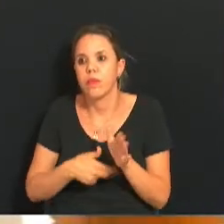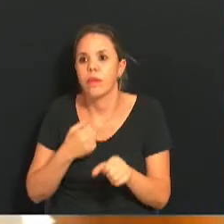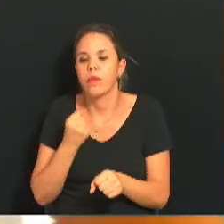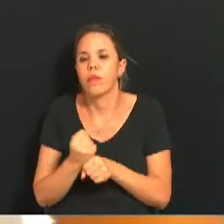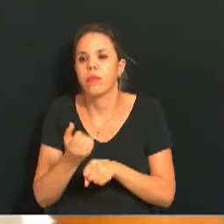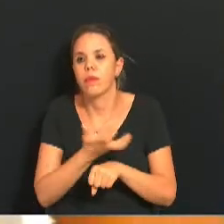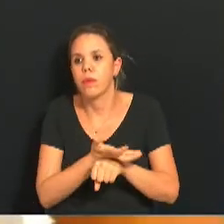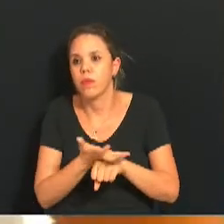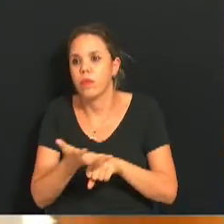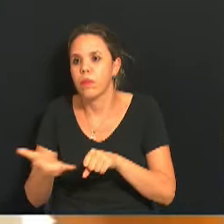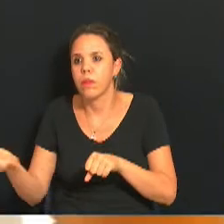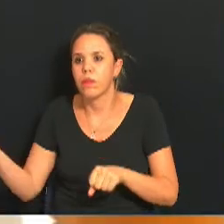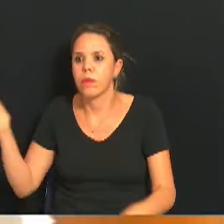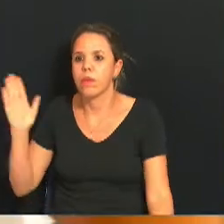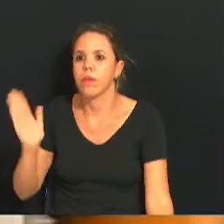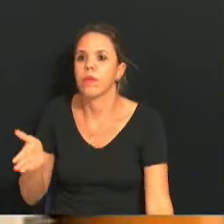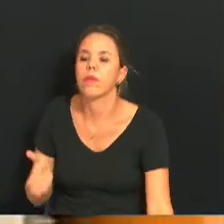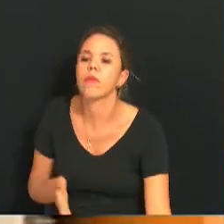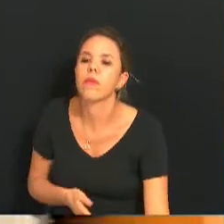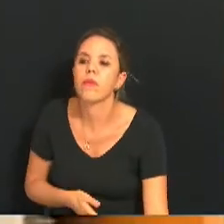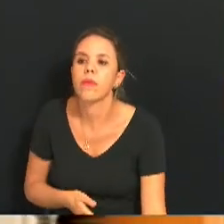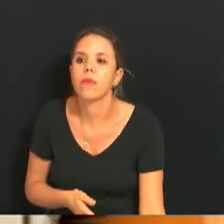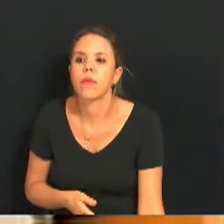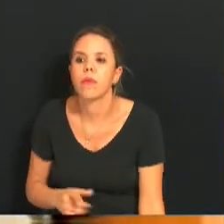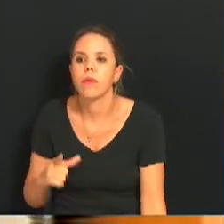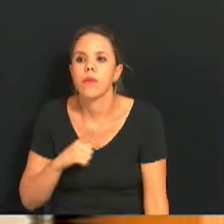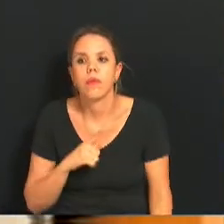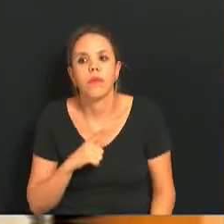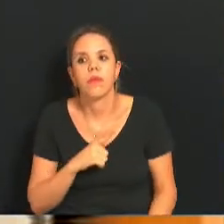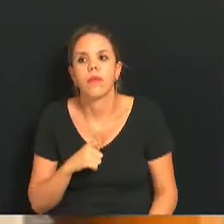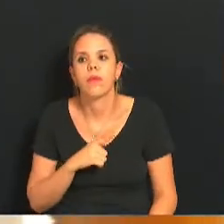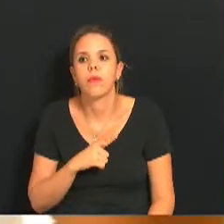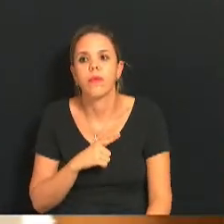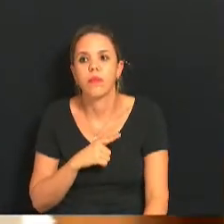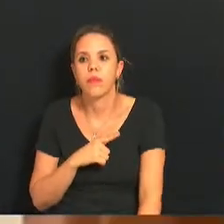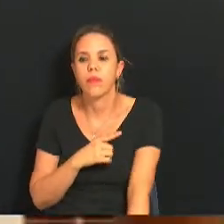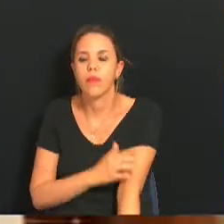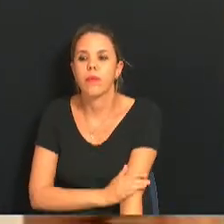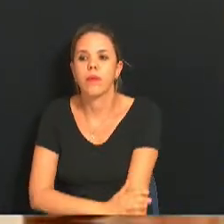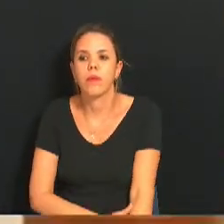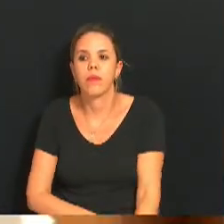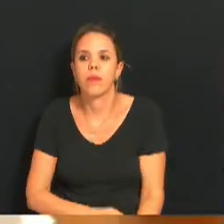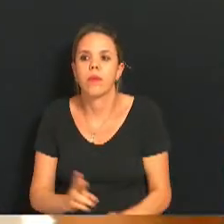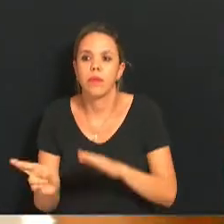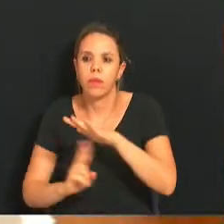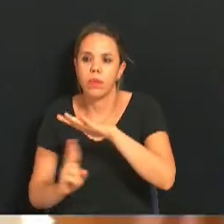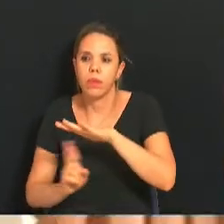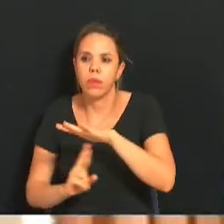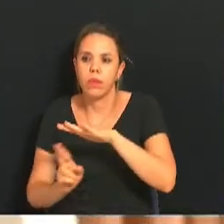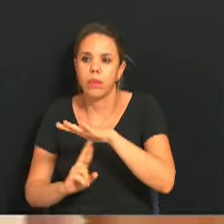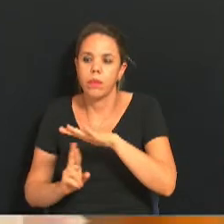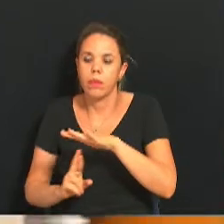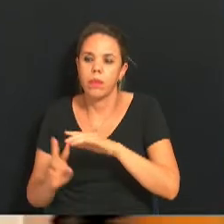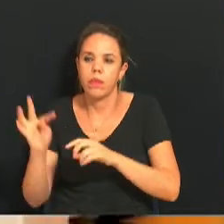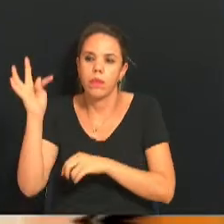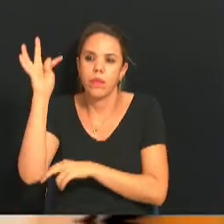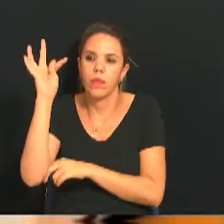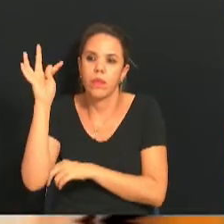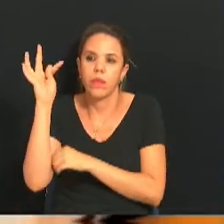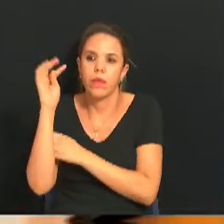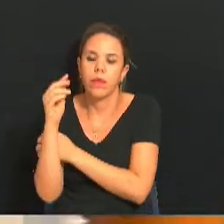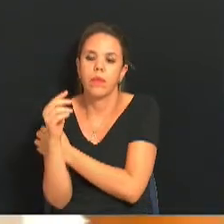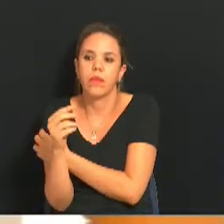ele Talisa já que eles passam nós temos também é a rodoviária que está ali terminal metropolitano